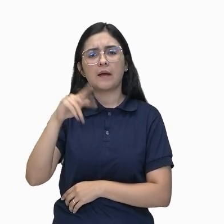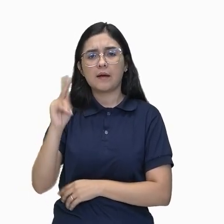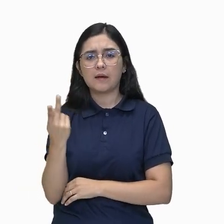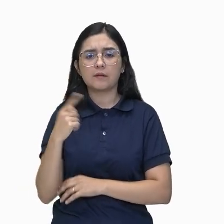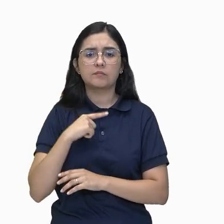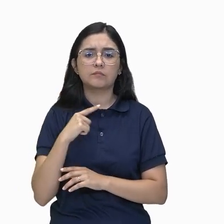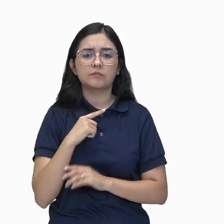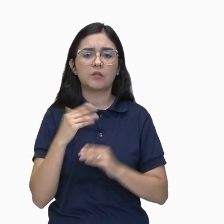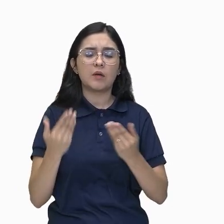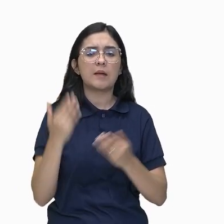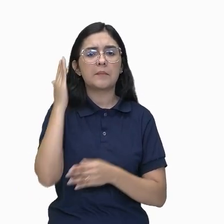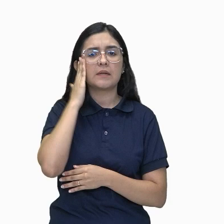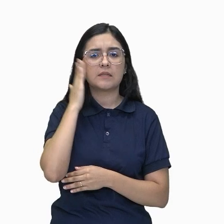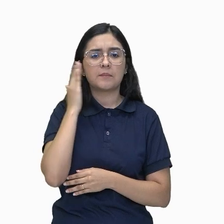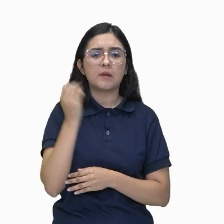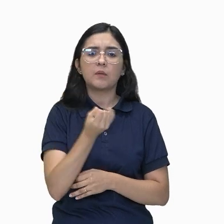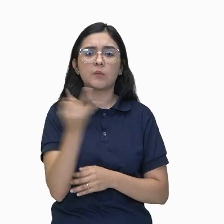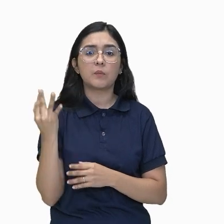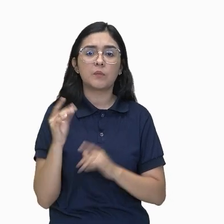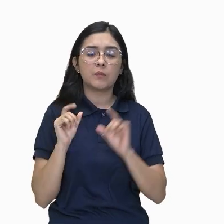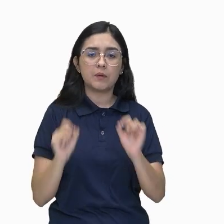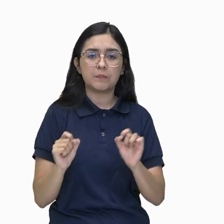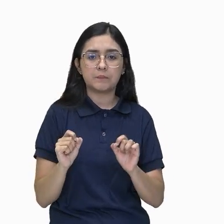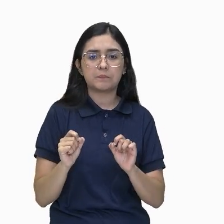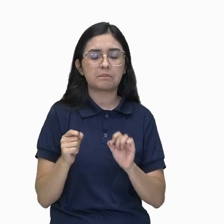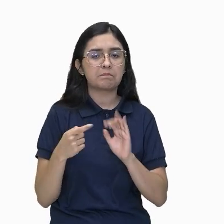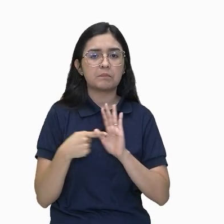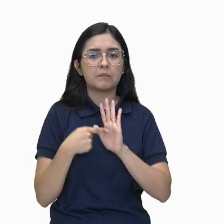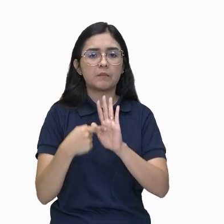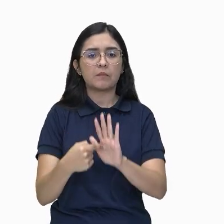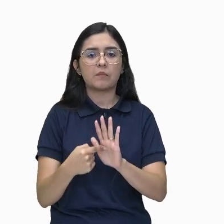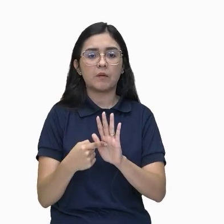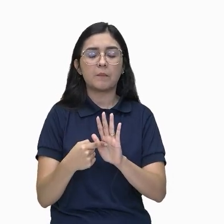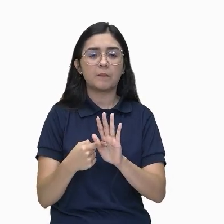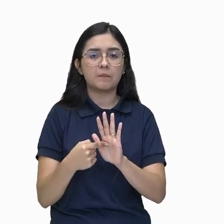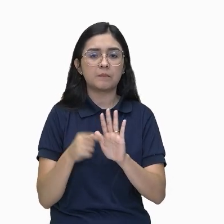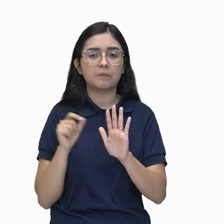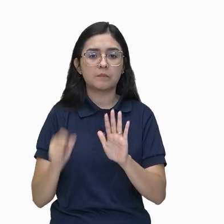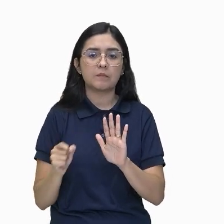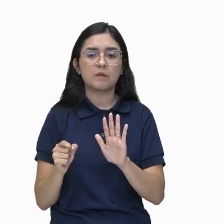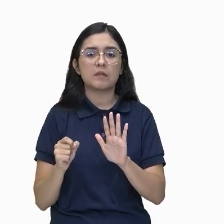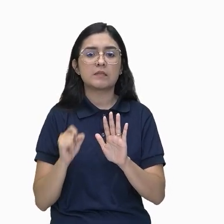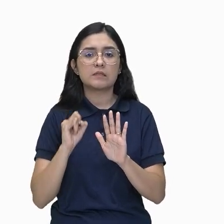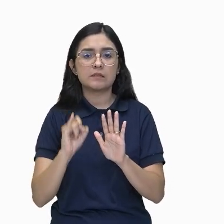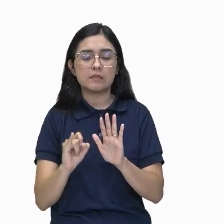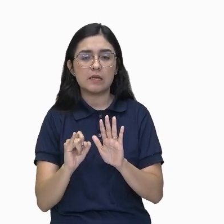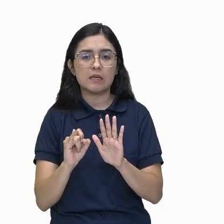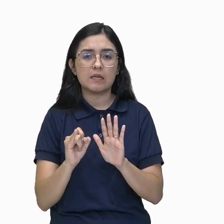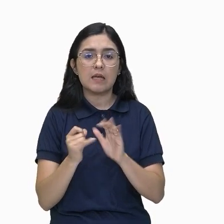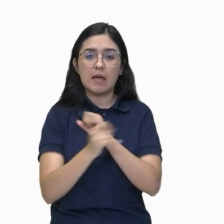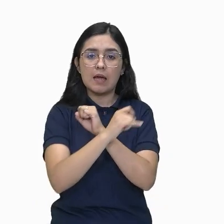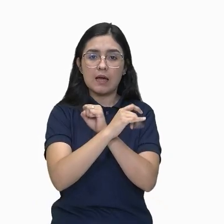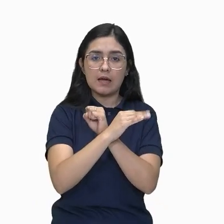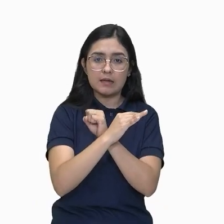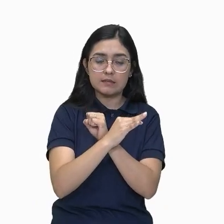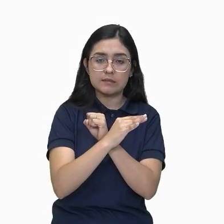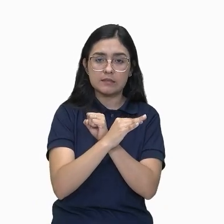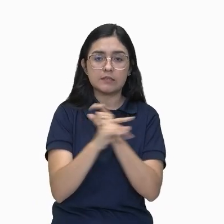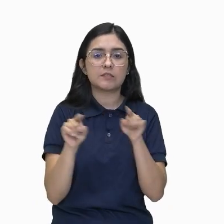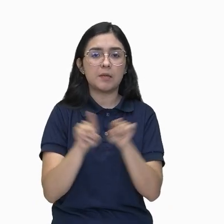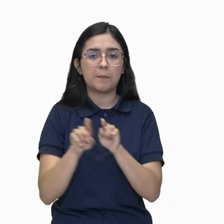medida ela serve para indicar a acidez e a basicidade